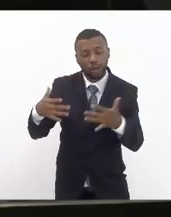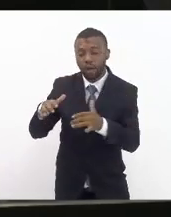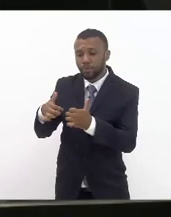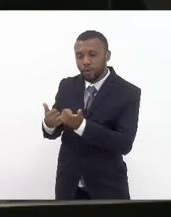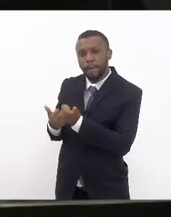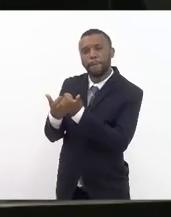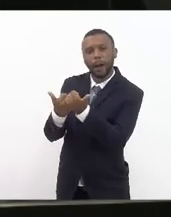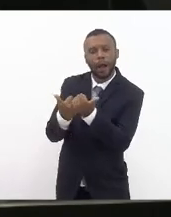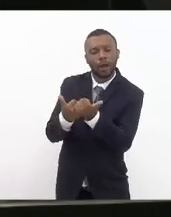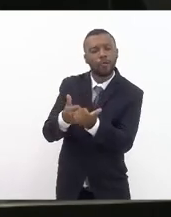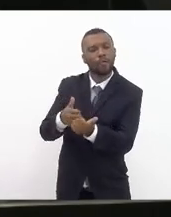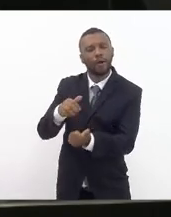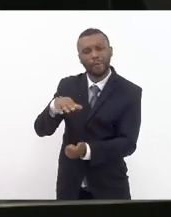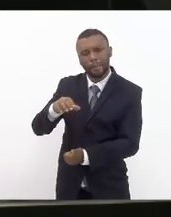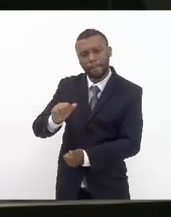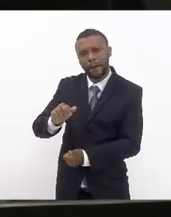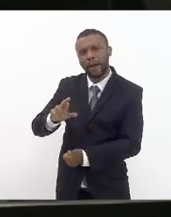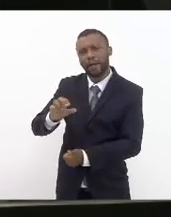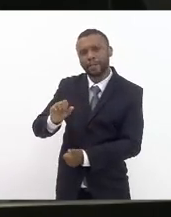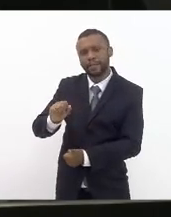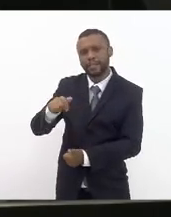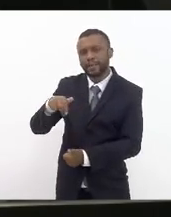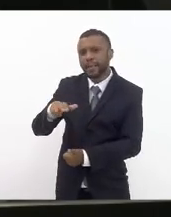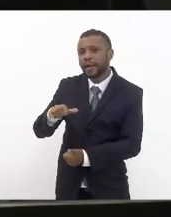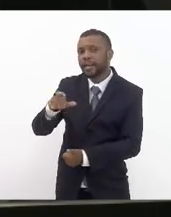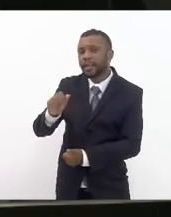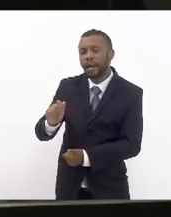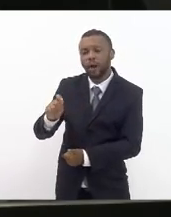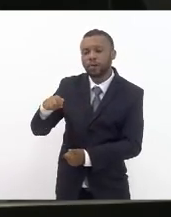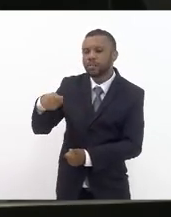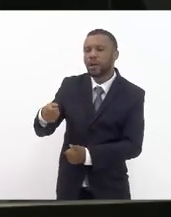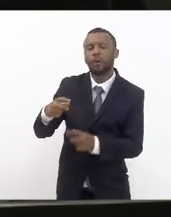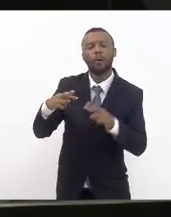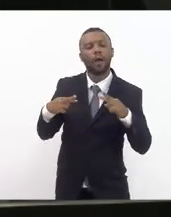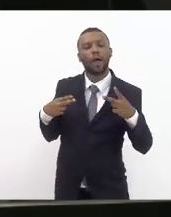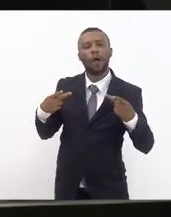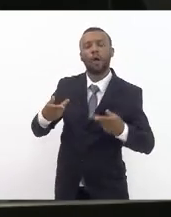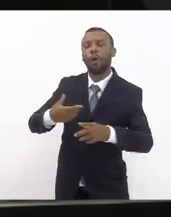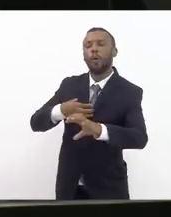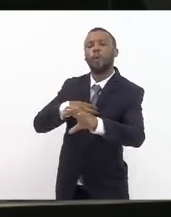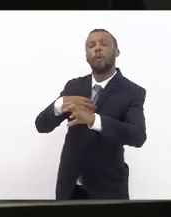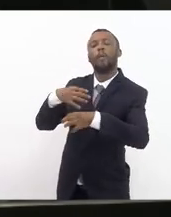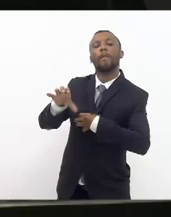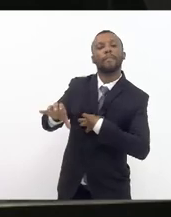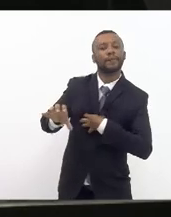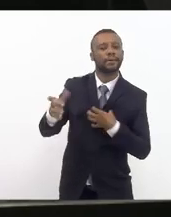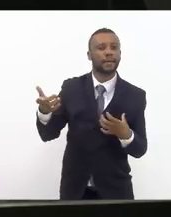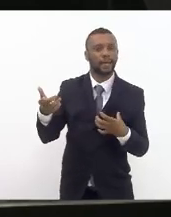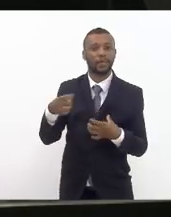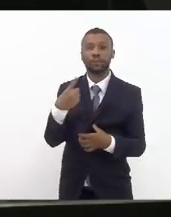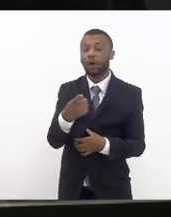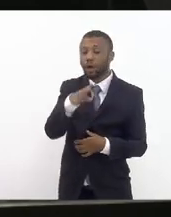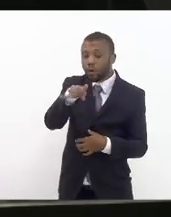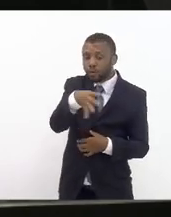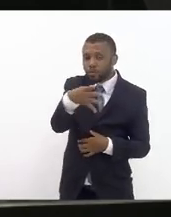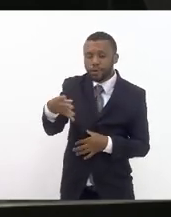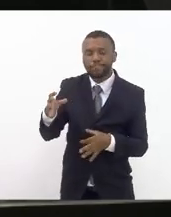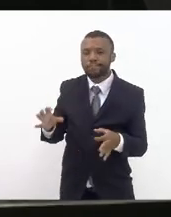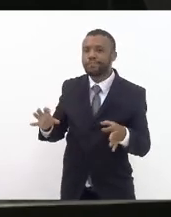do estado do Rio de Janeiro é humanizar. Nós precisamos, através desse programa,